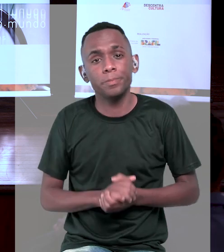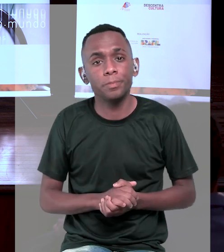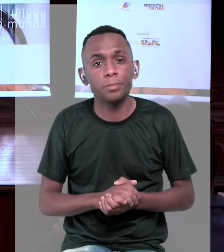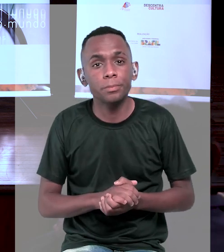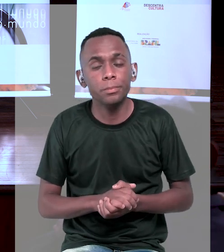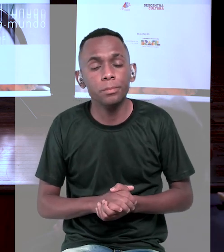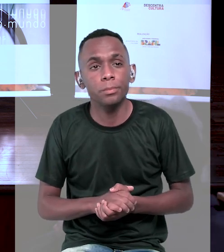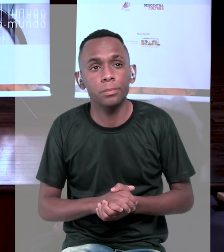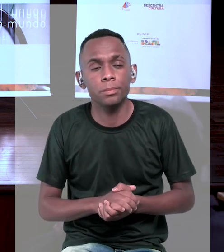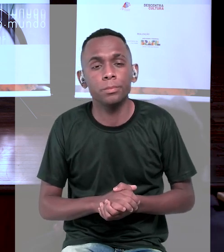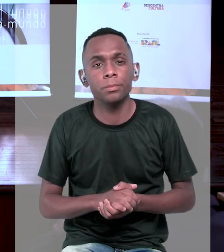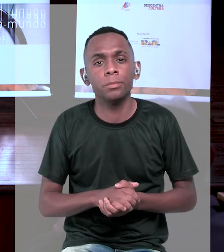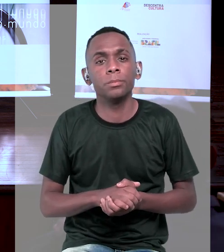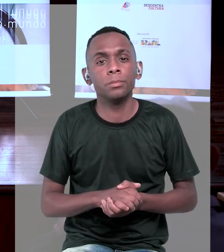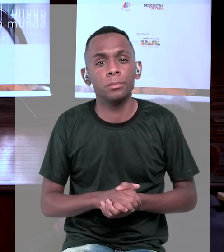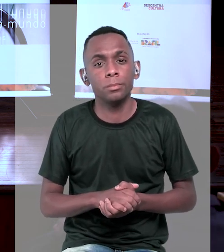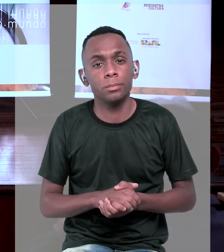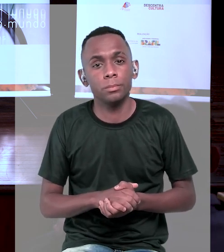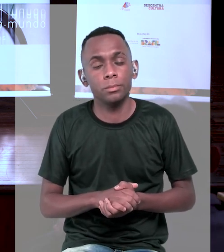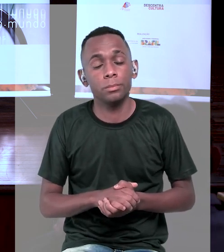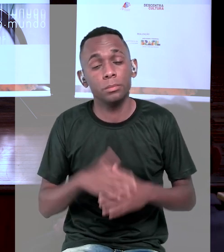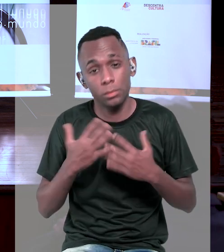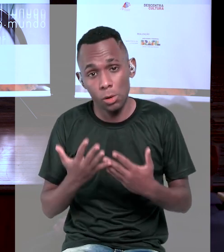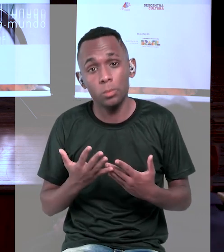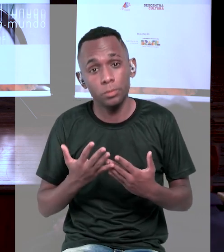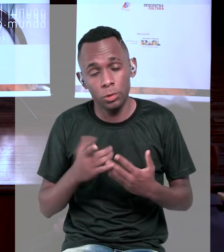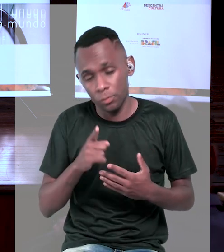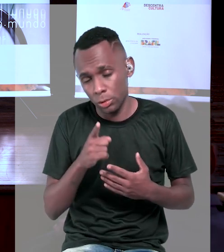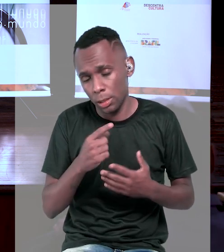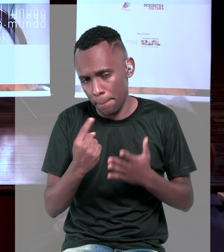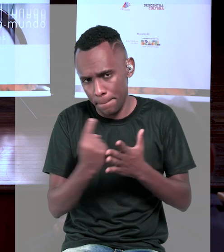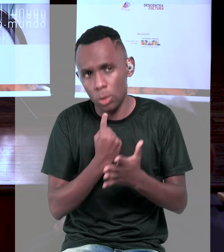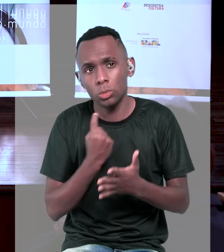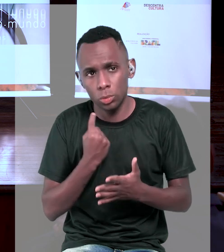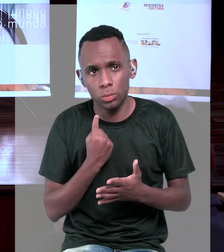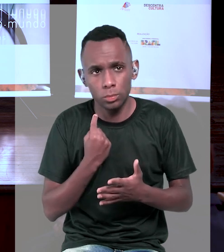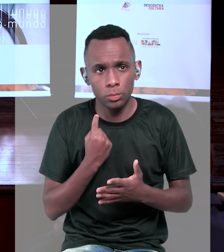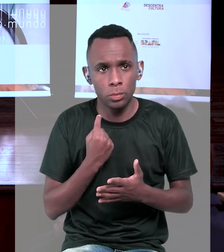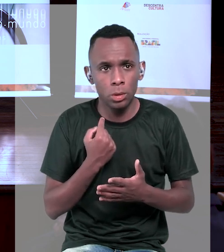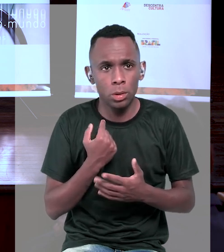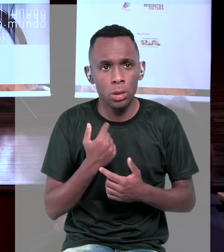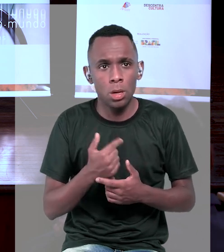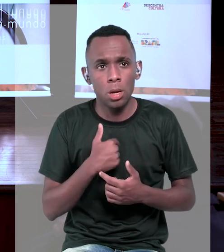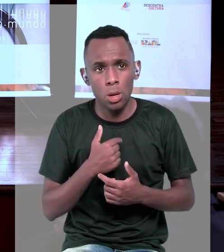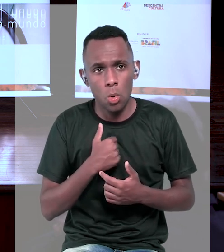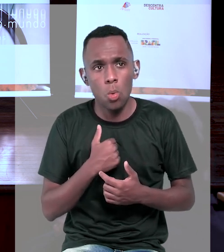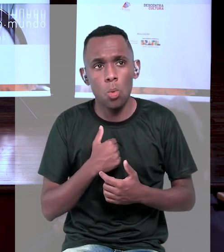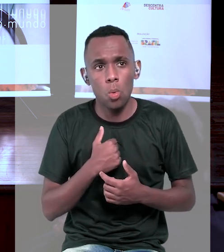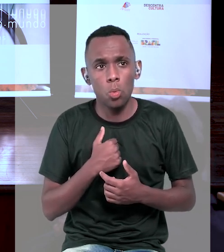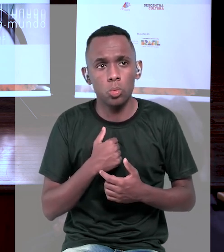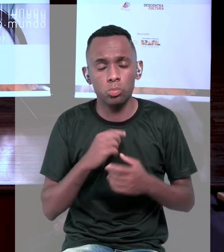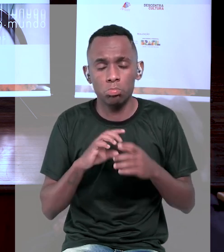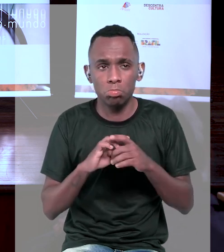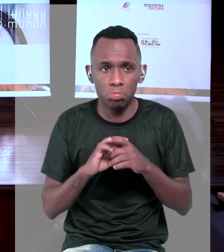Rejane, depois, já que você perguntou, eu ganho autorização para